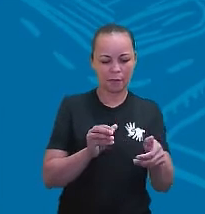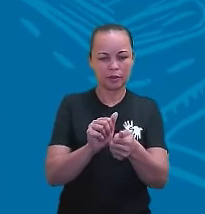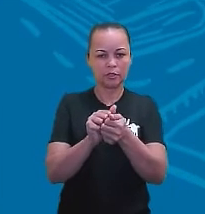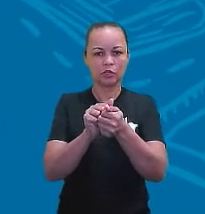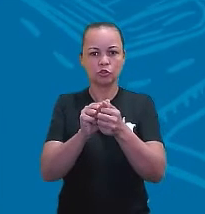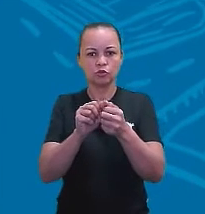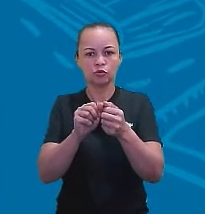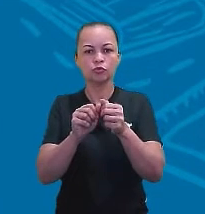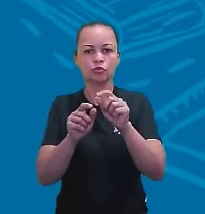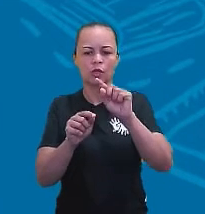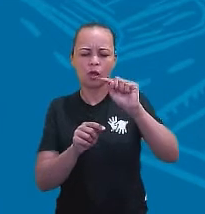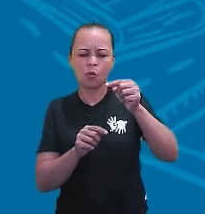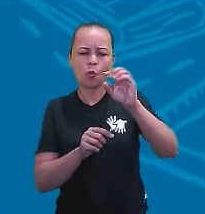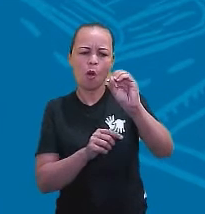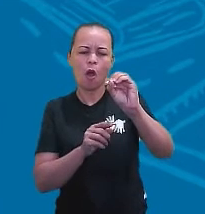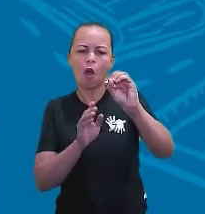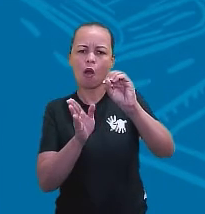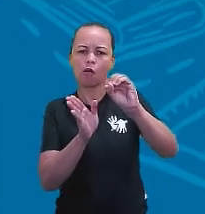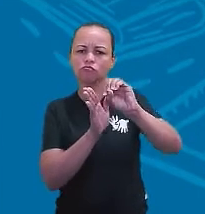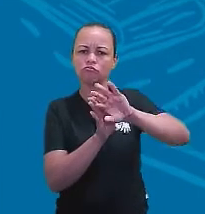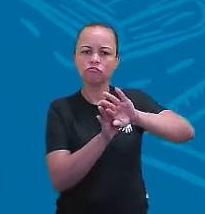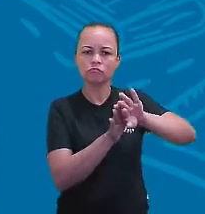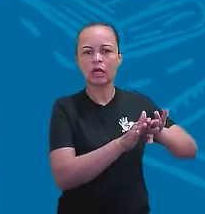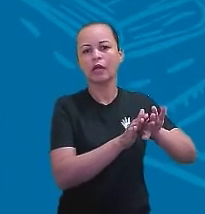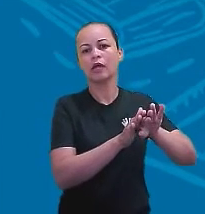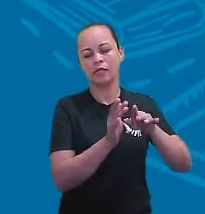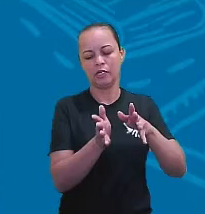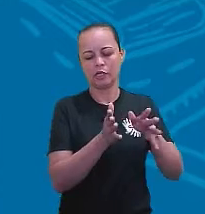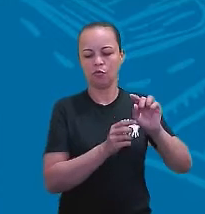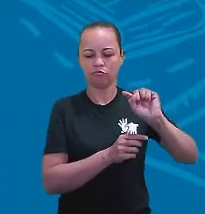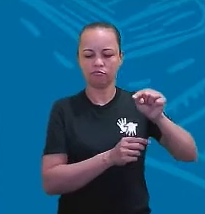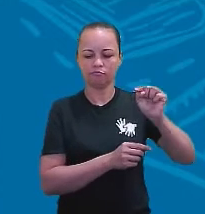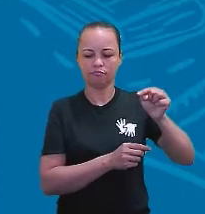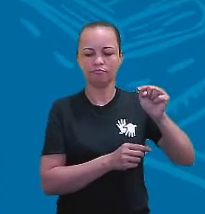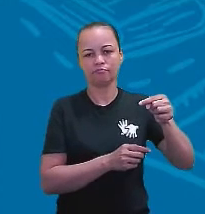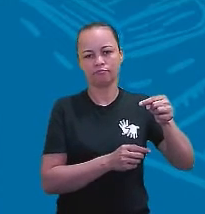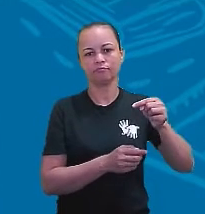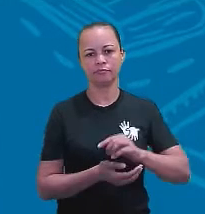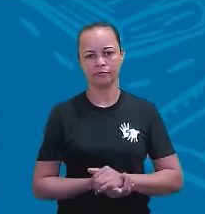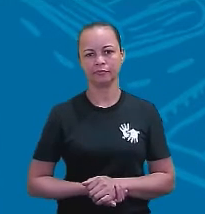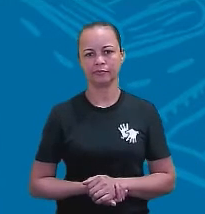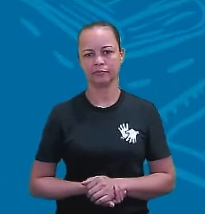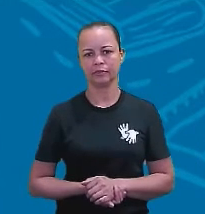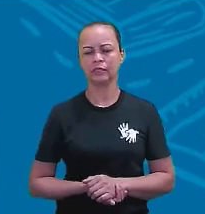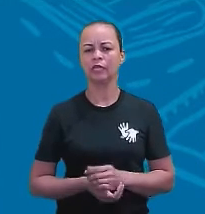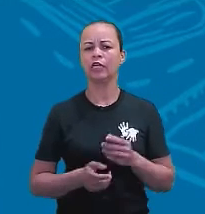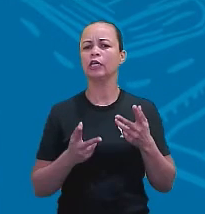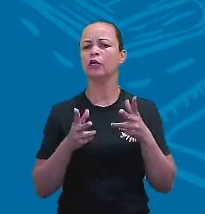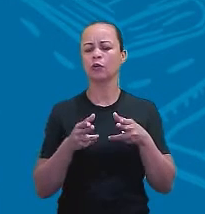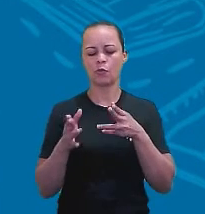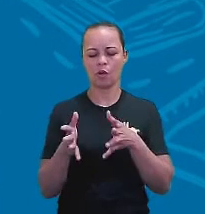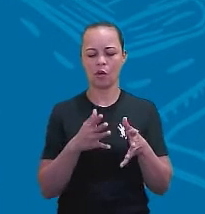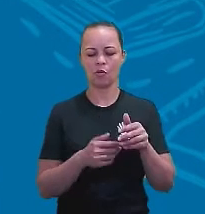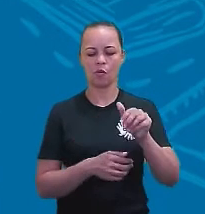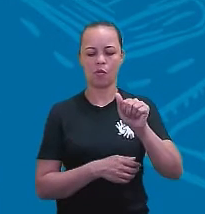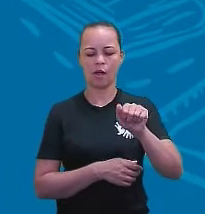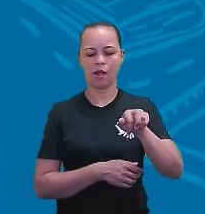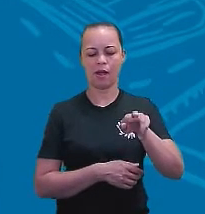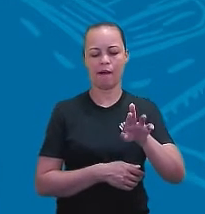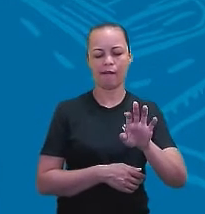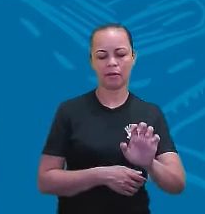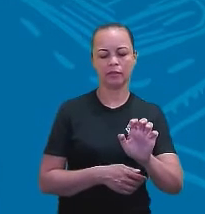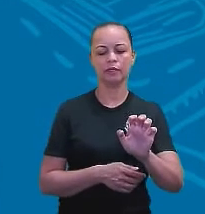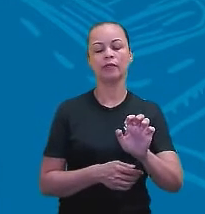junta, mas retira esse O. E esse O é colocado um apóstrofo no lugar. A mesma coisa com o aren't. É are, mas